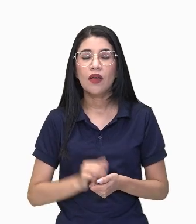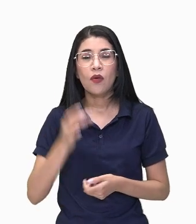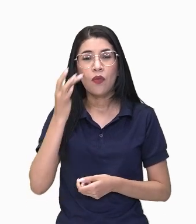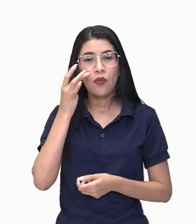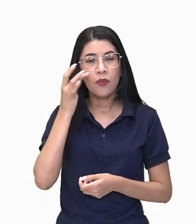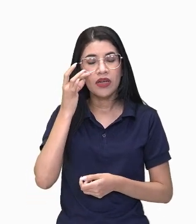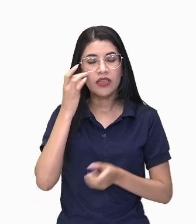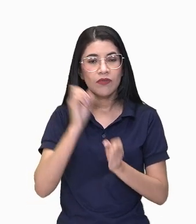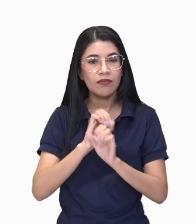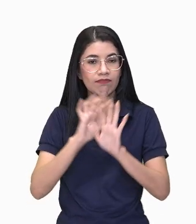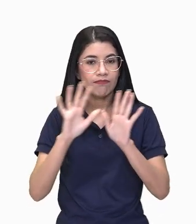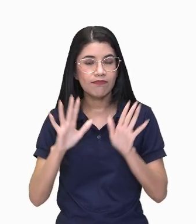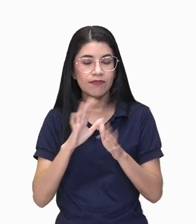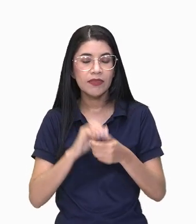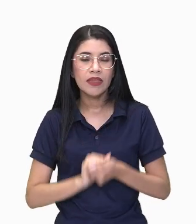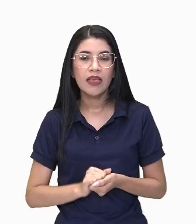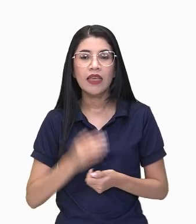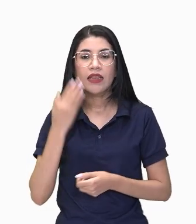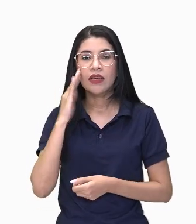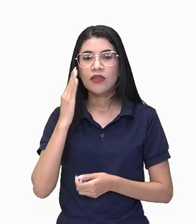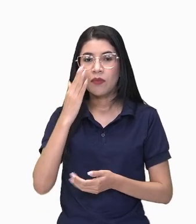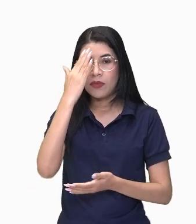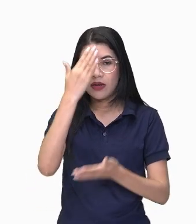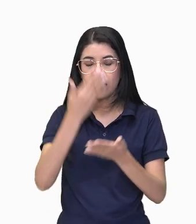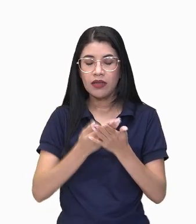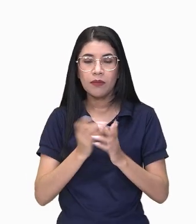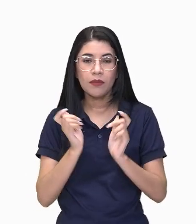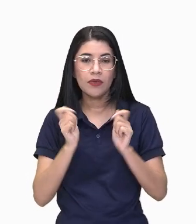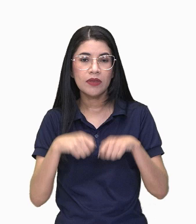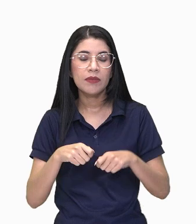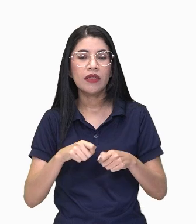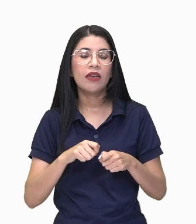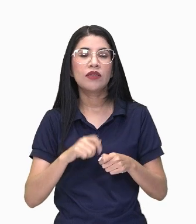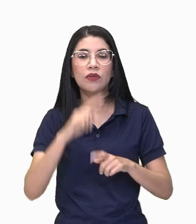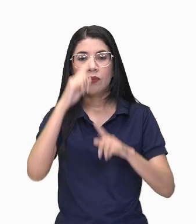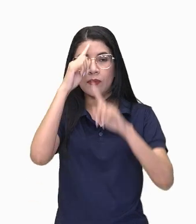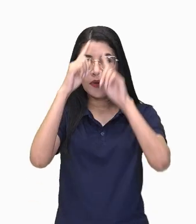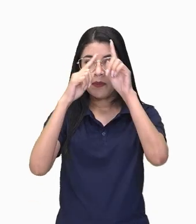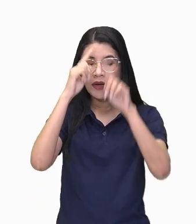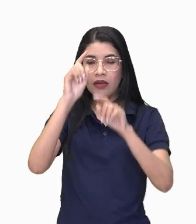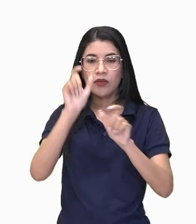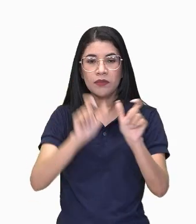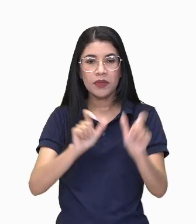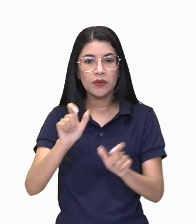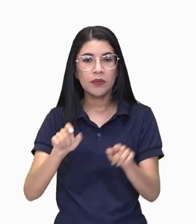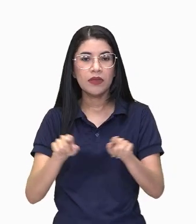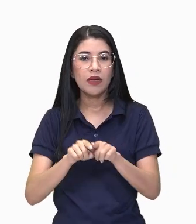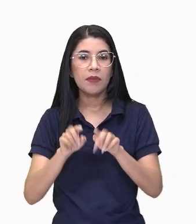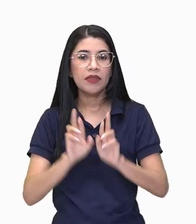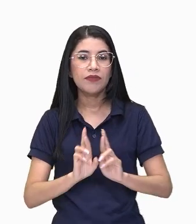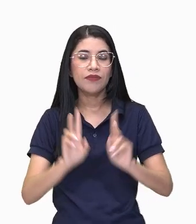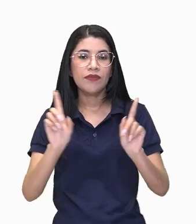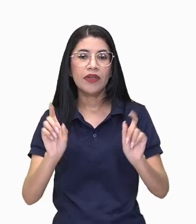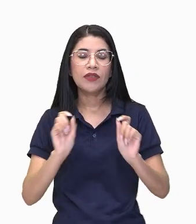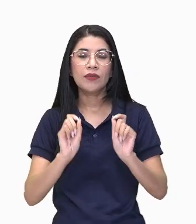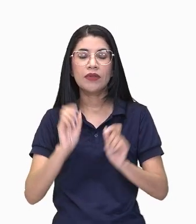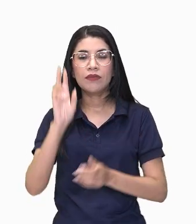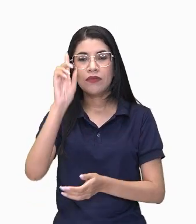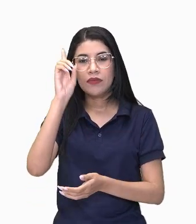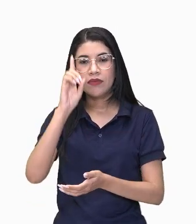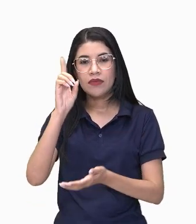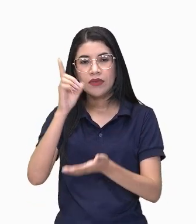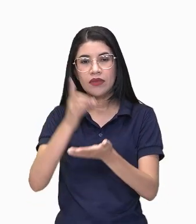humanismo, entendido como a crença nas possibilidades criativas do ser humano, em contraste com o